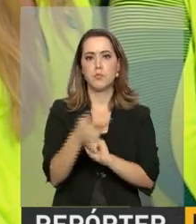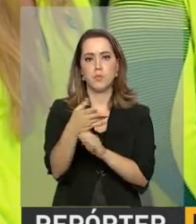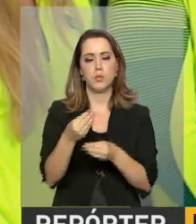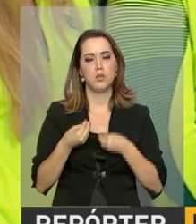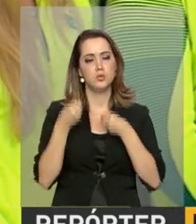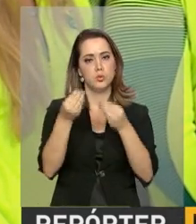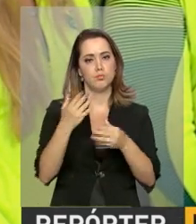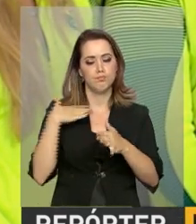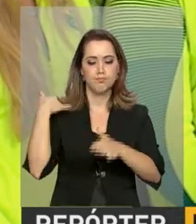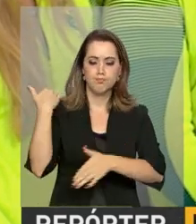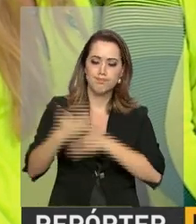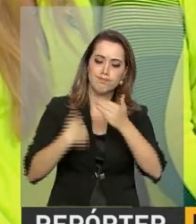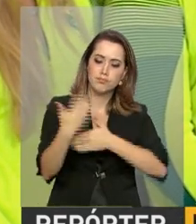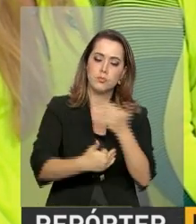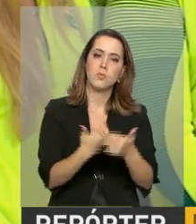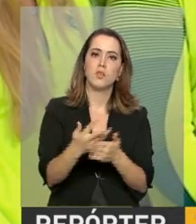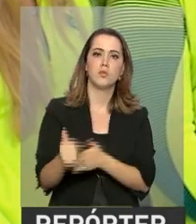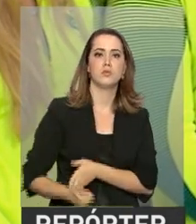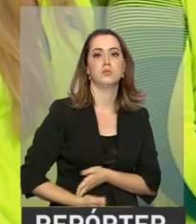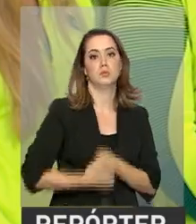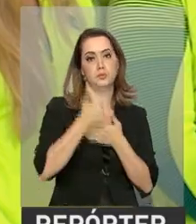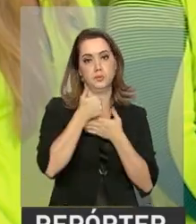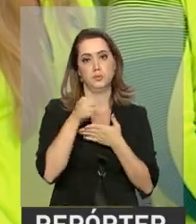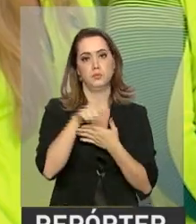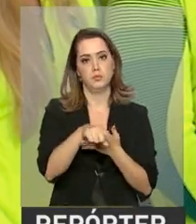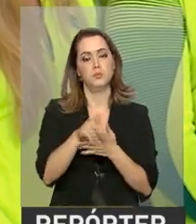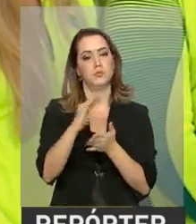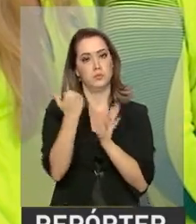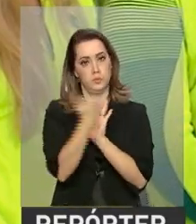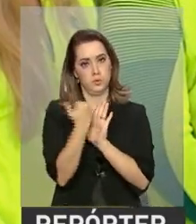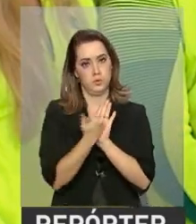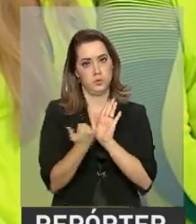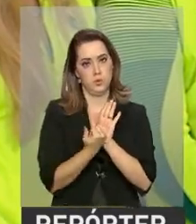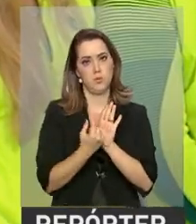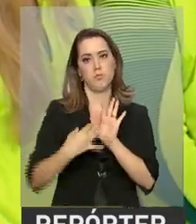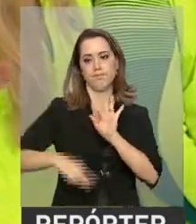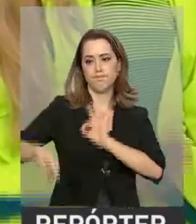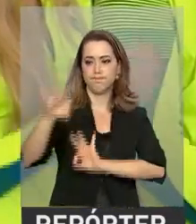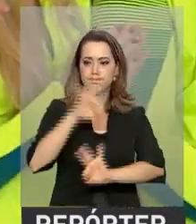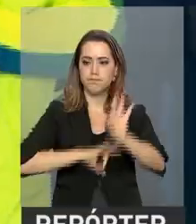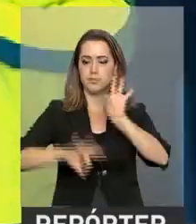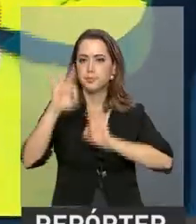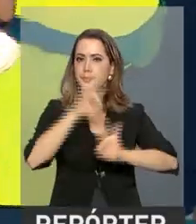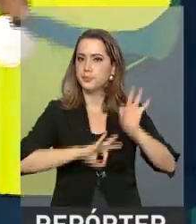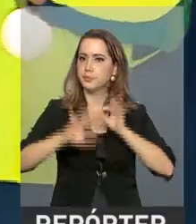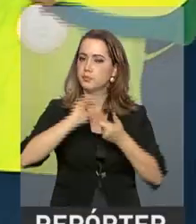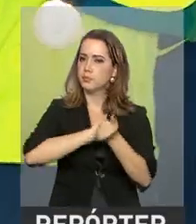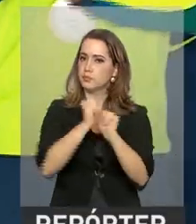dar continuidade e aperfeiçoar os programas de preparação esportiva